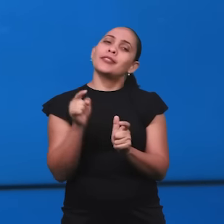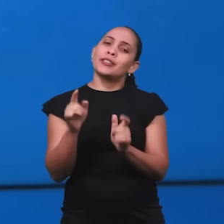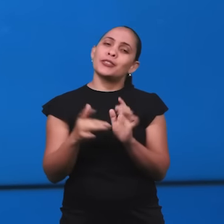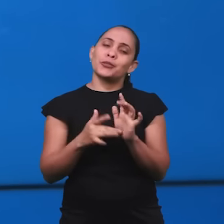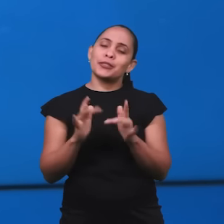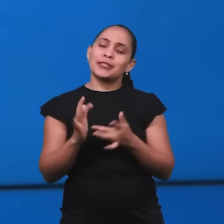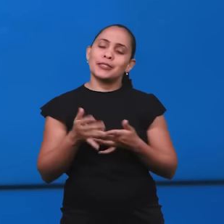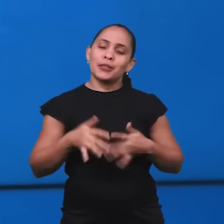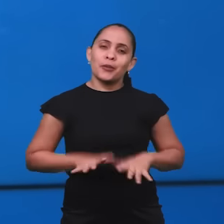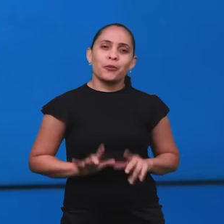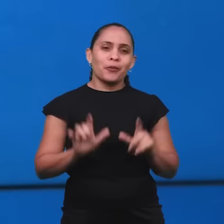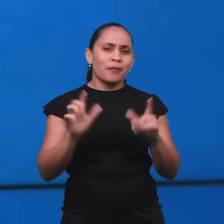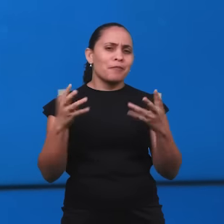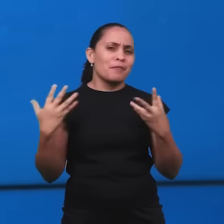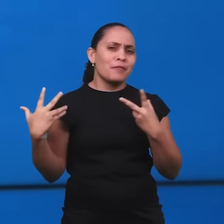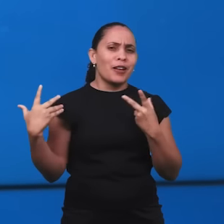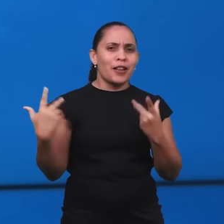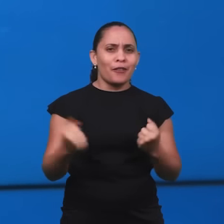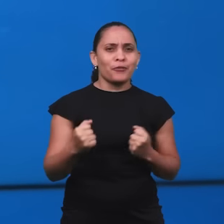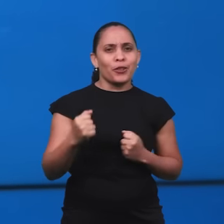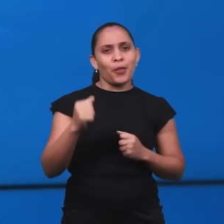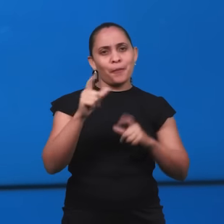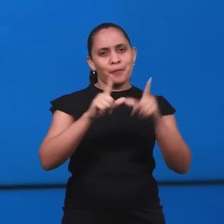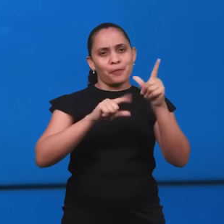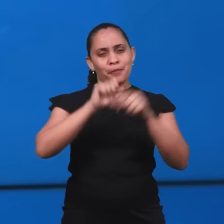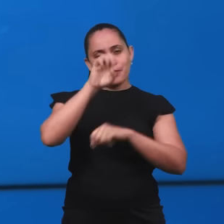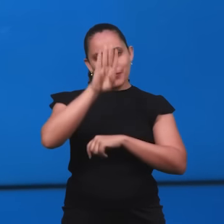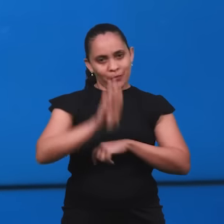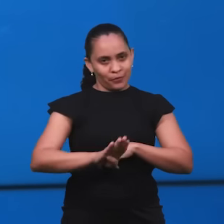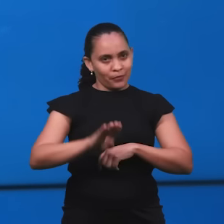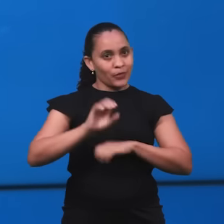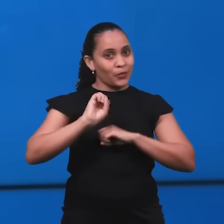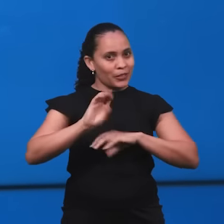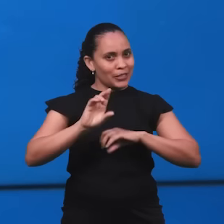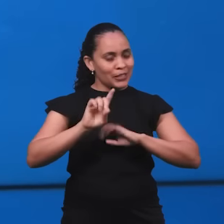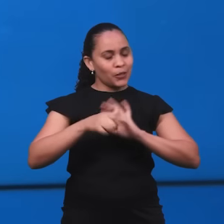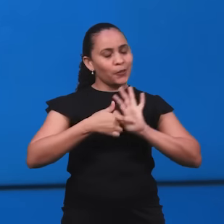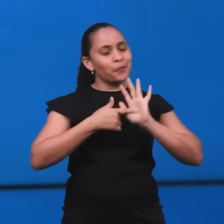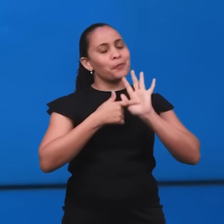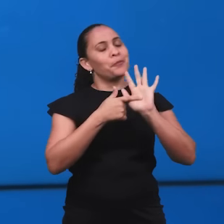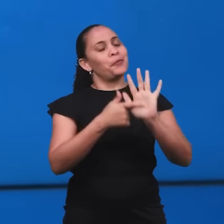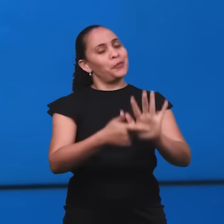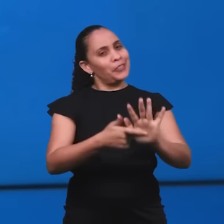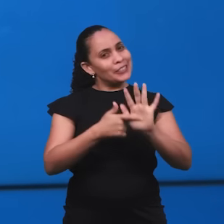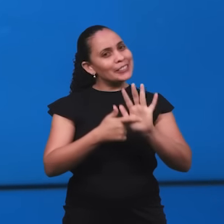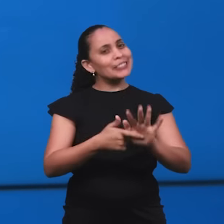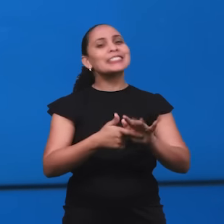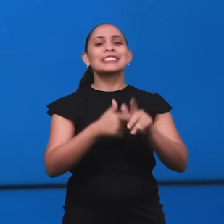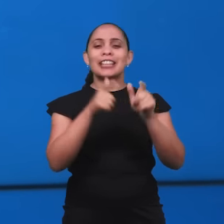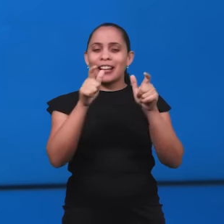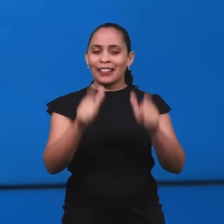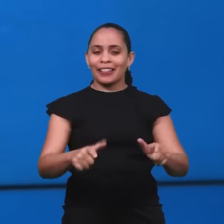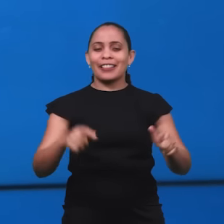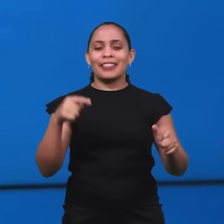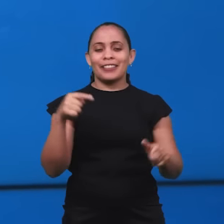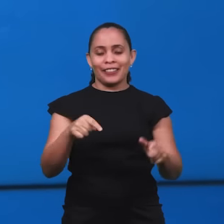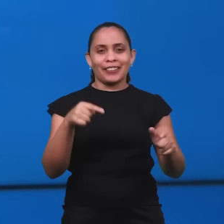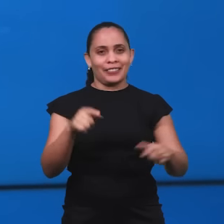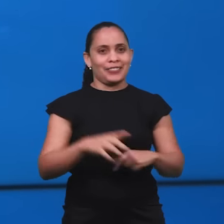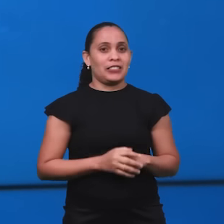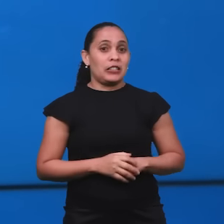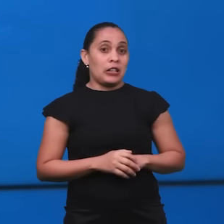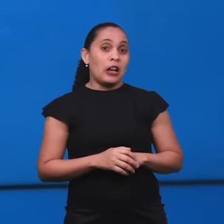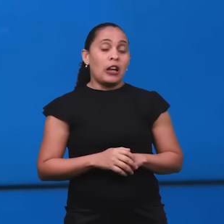porque Belém, né, conforme a lição das crianças, mostra exatamente o que representa Belém. A palavra Belém significa casa